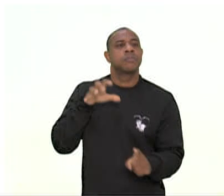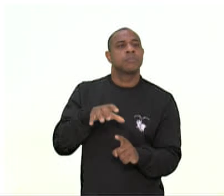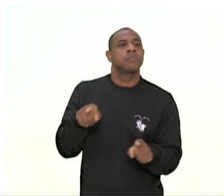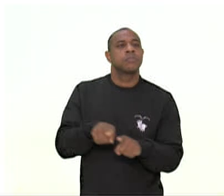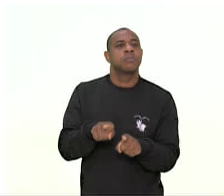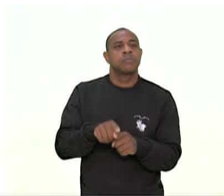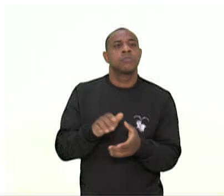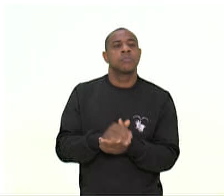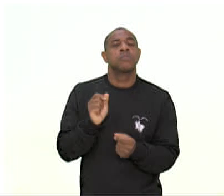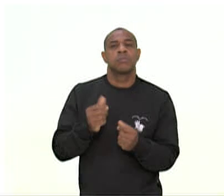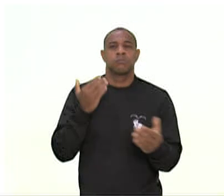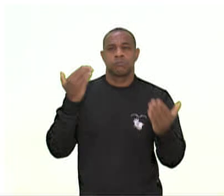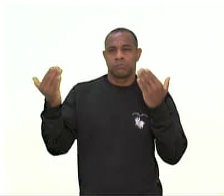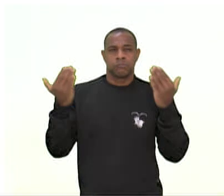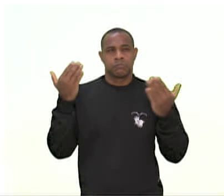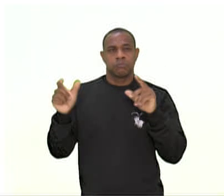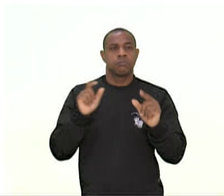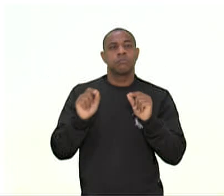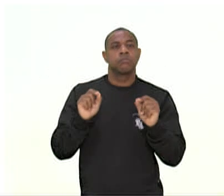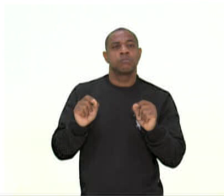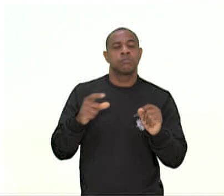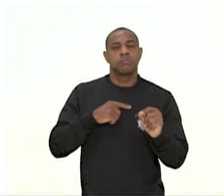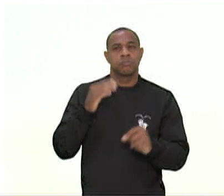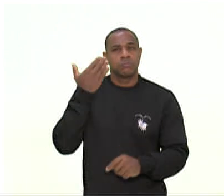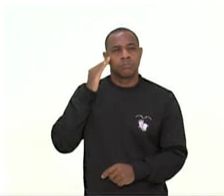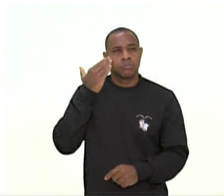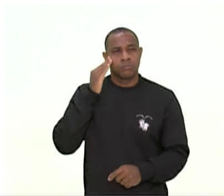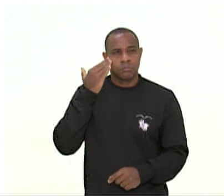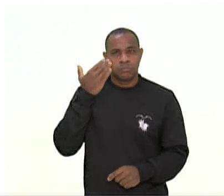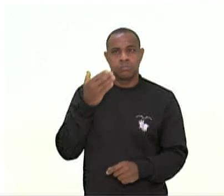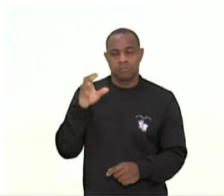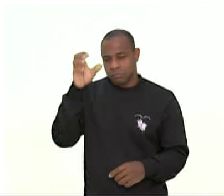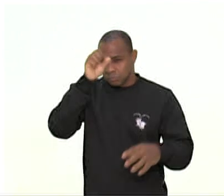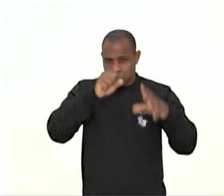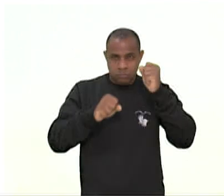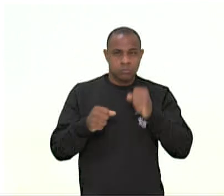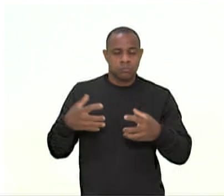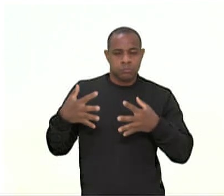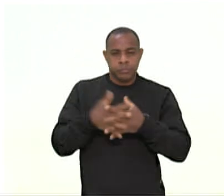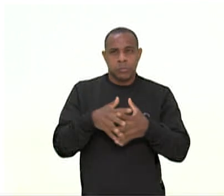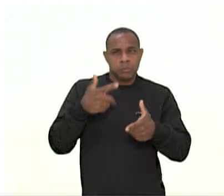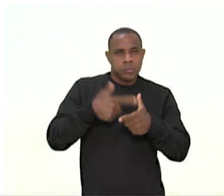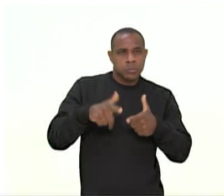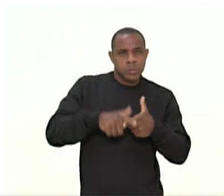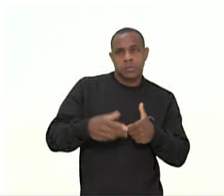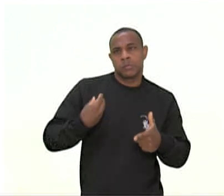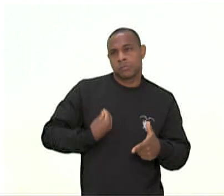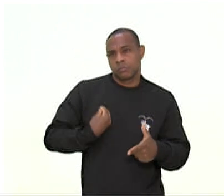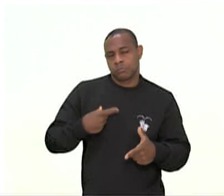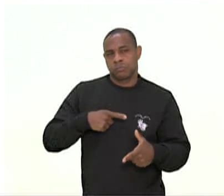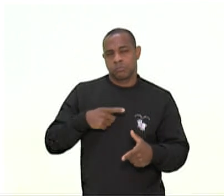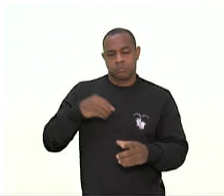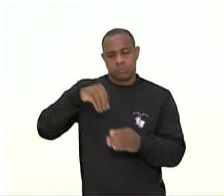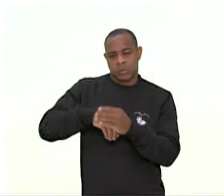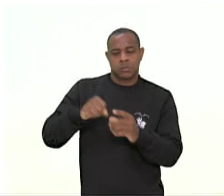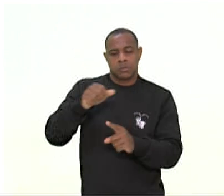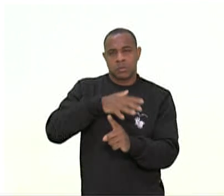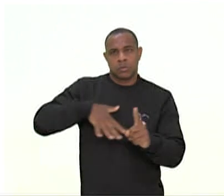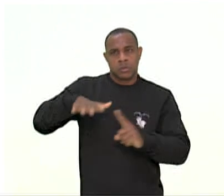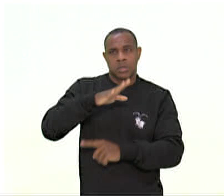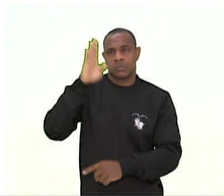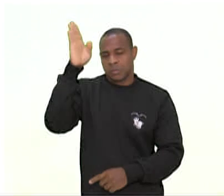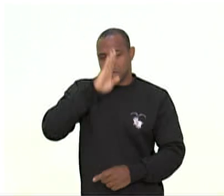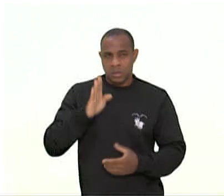da psicanálise freudiana para compreender, né, para a compreensão dos conflitos existenciais do homem na sociedade